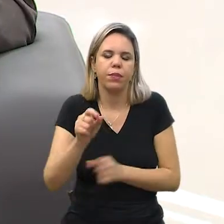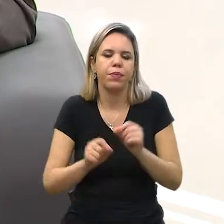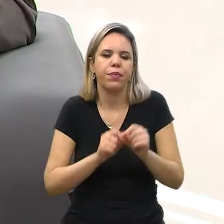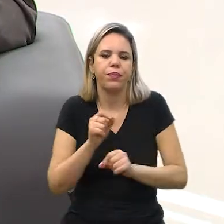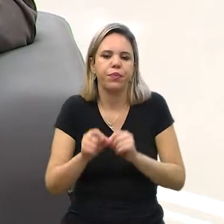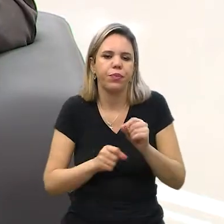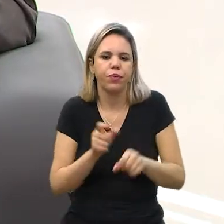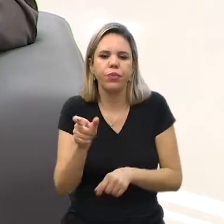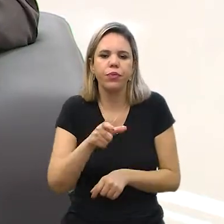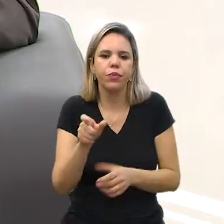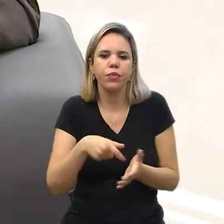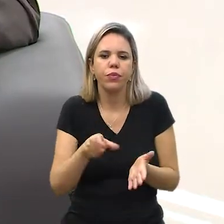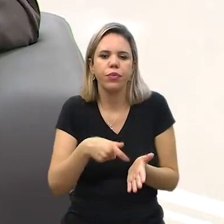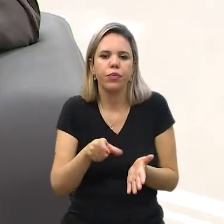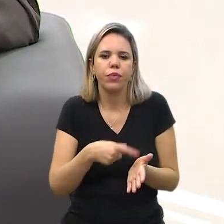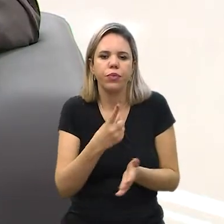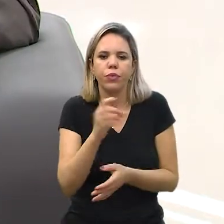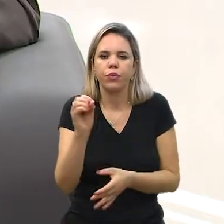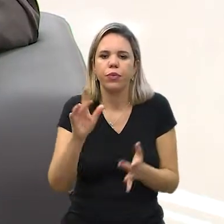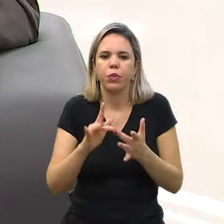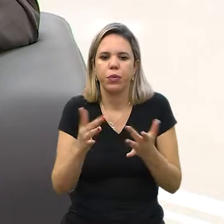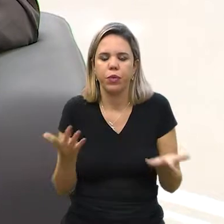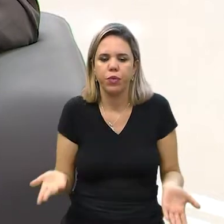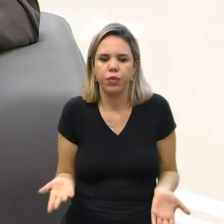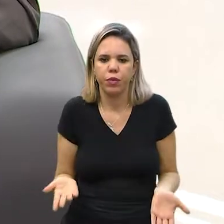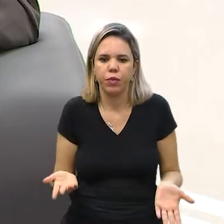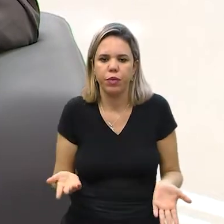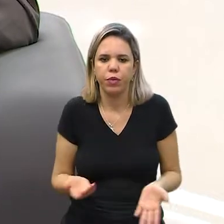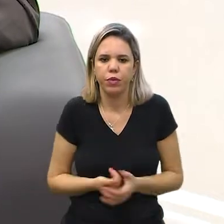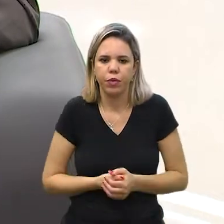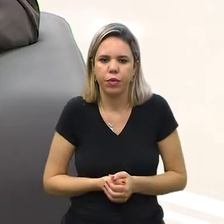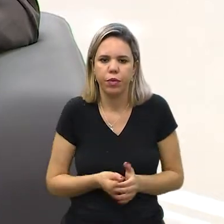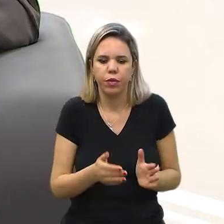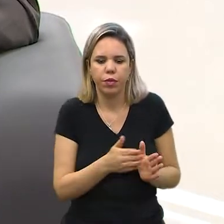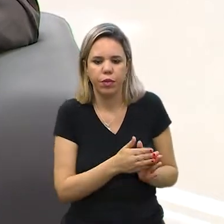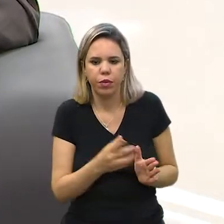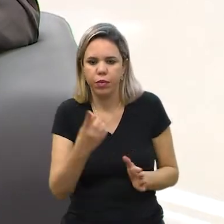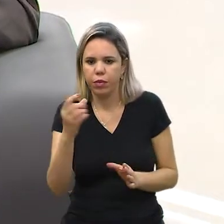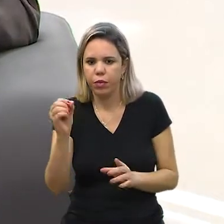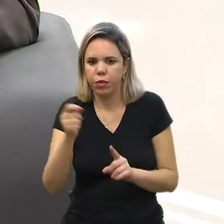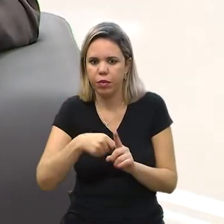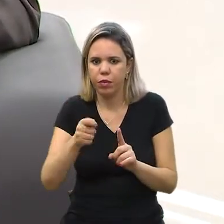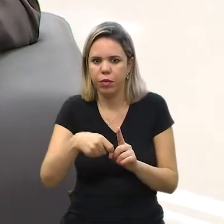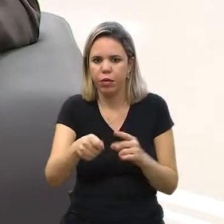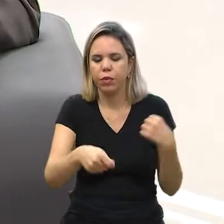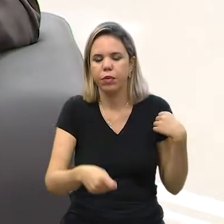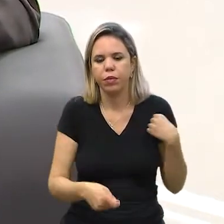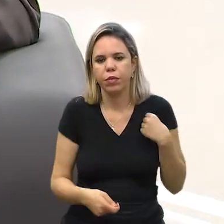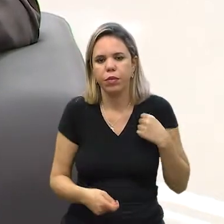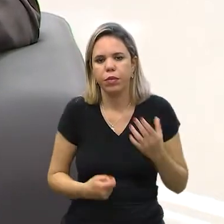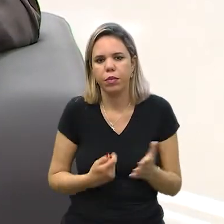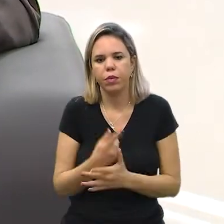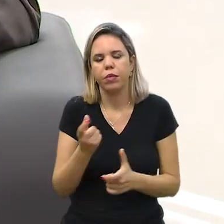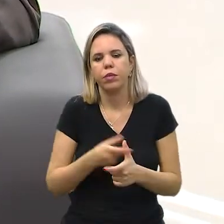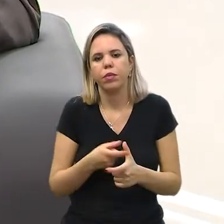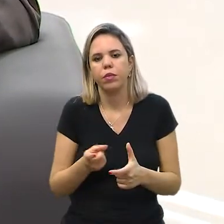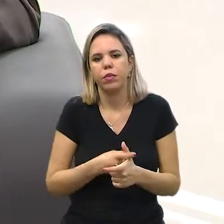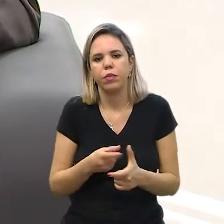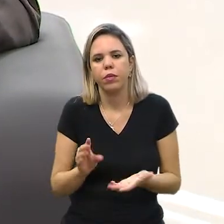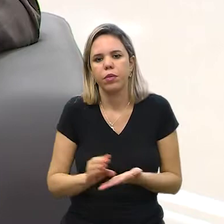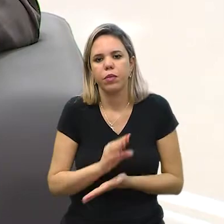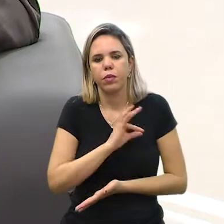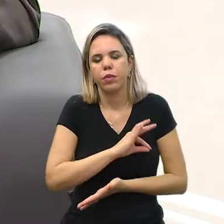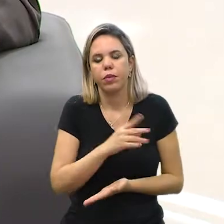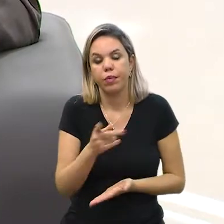Com cartão de crédito em 10 vezes. Ou seja, durante 10 meses você vai estar comprometido com o seu